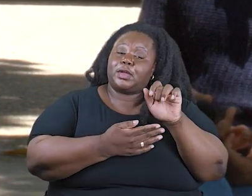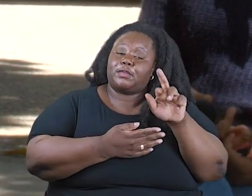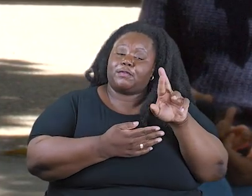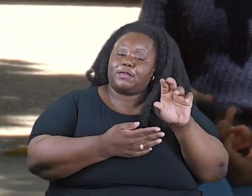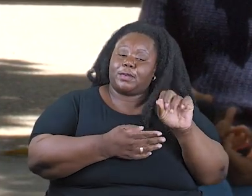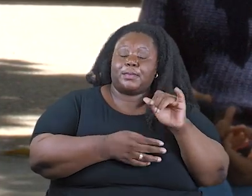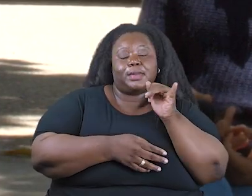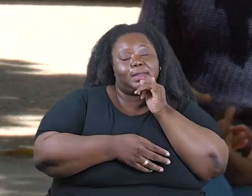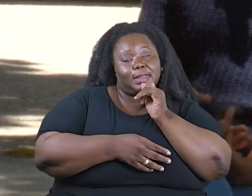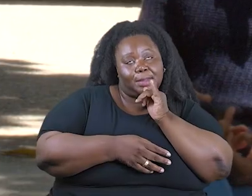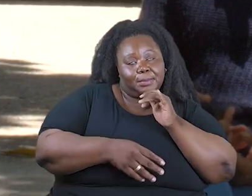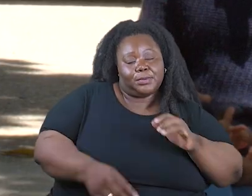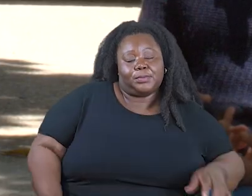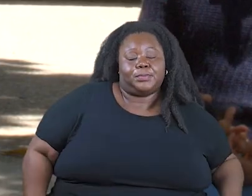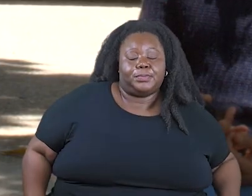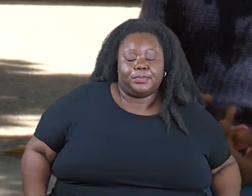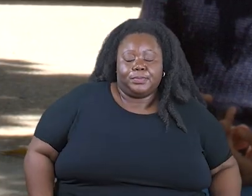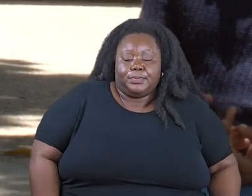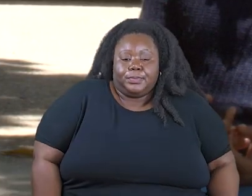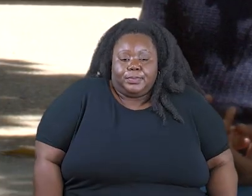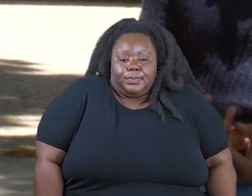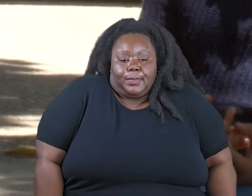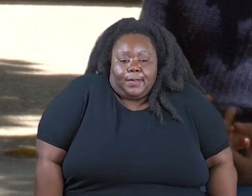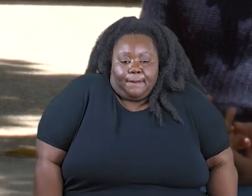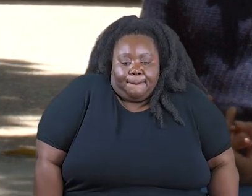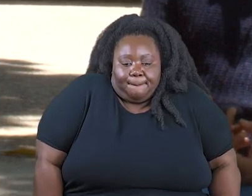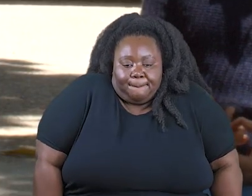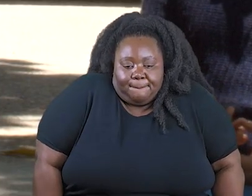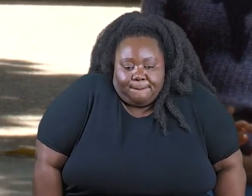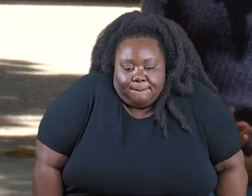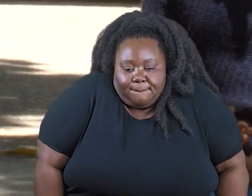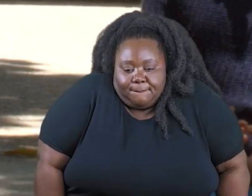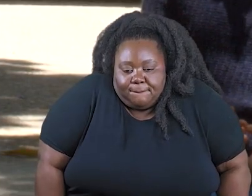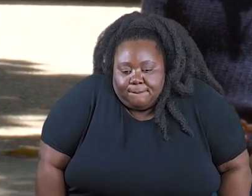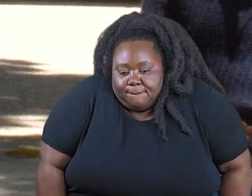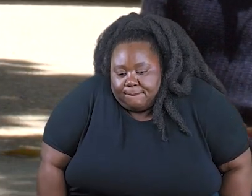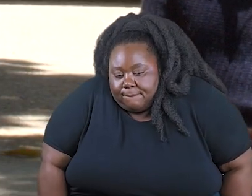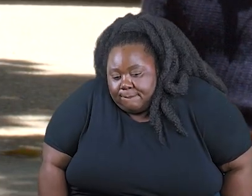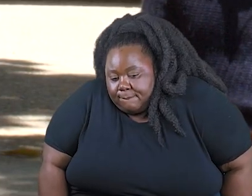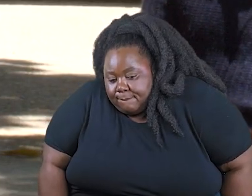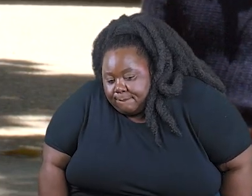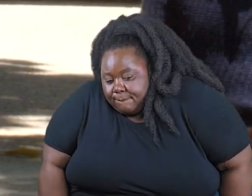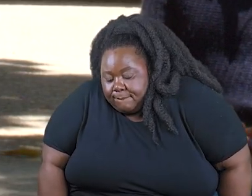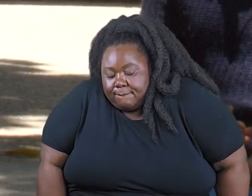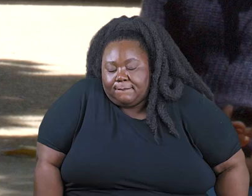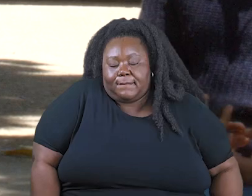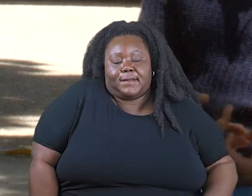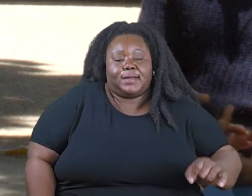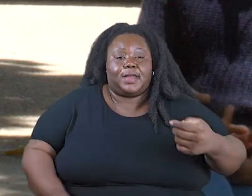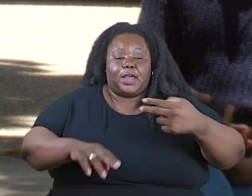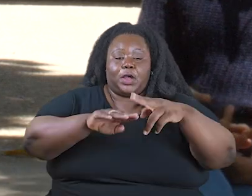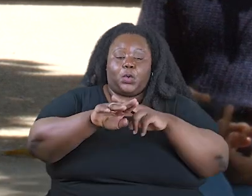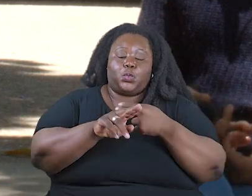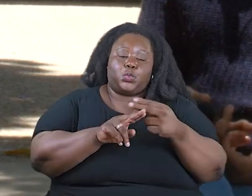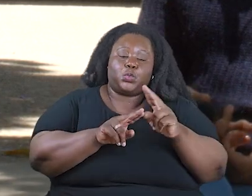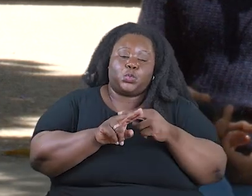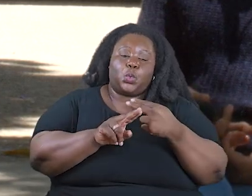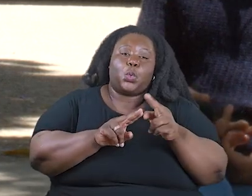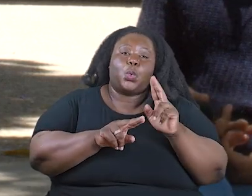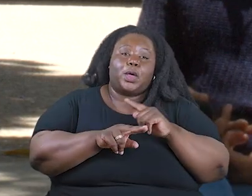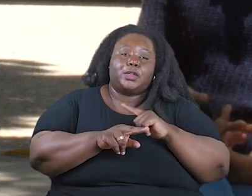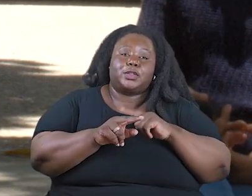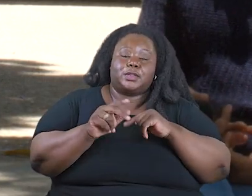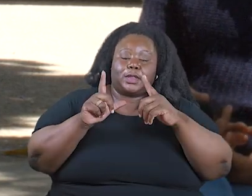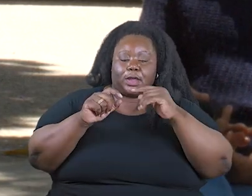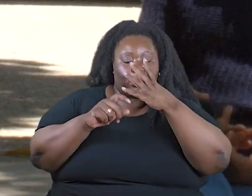é efêmero. Por exemplo, ele fez um múltiplo que é uma barra de chocolate que tem em alto relevo o autorretrato dele.